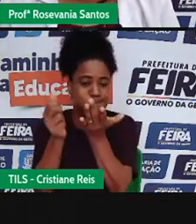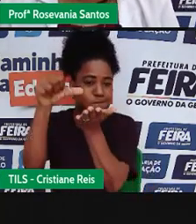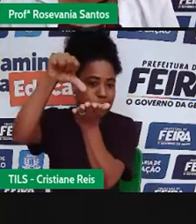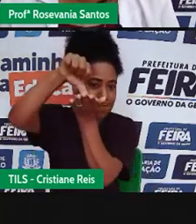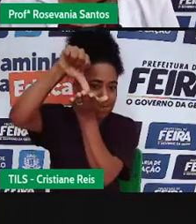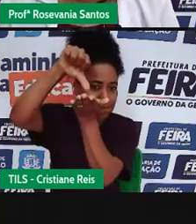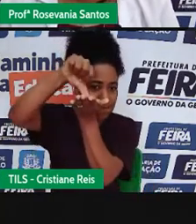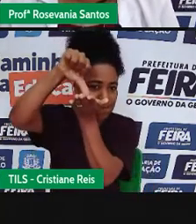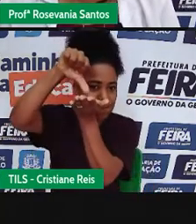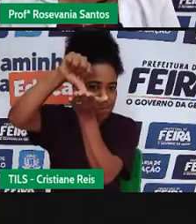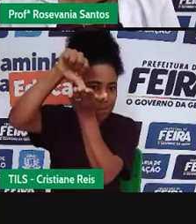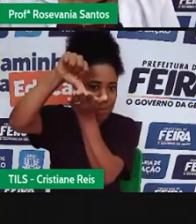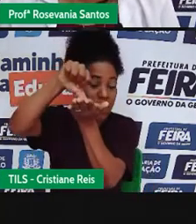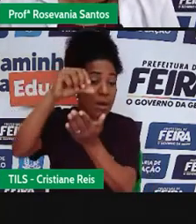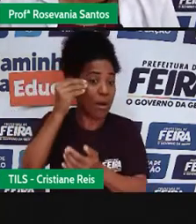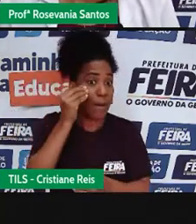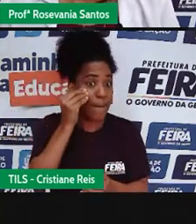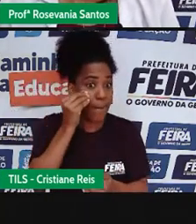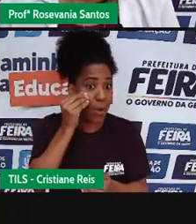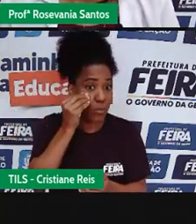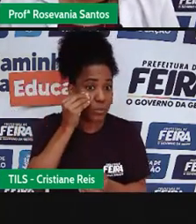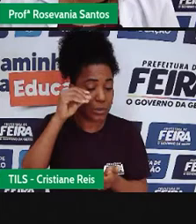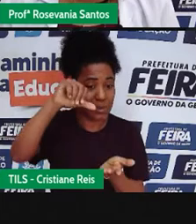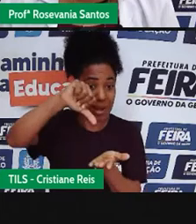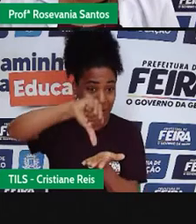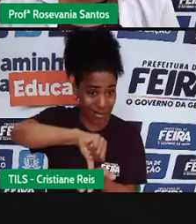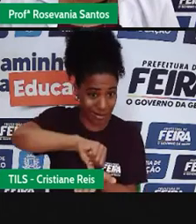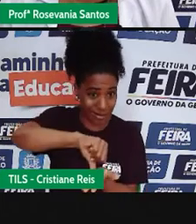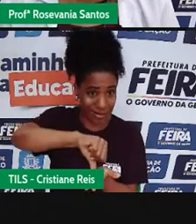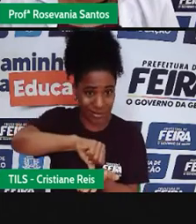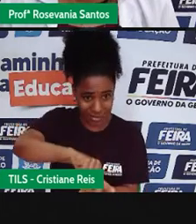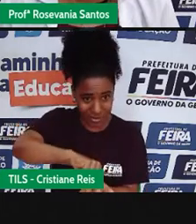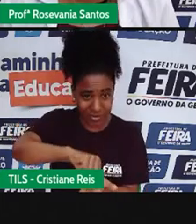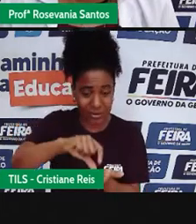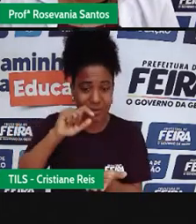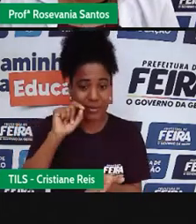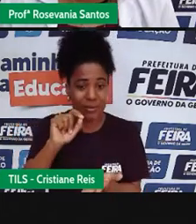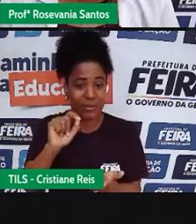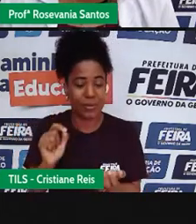característica diferente, a massa polar, ou seja, que vem